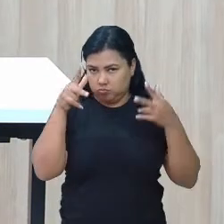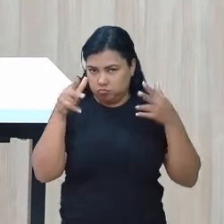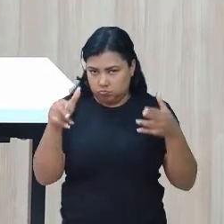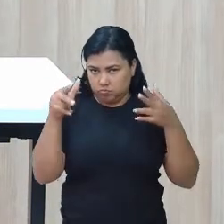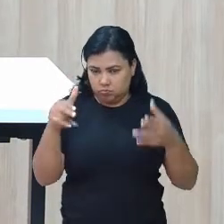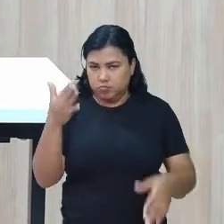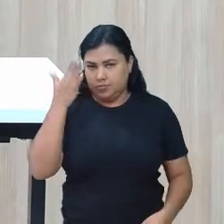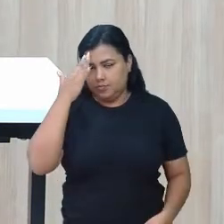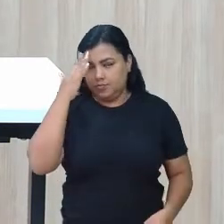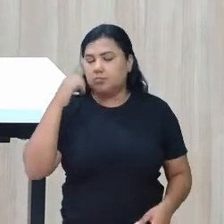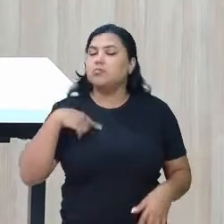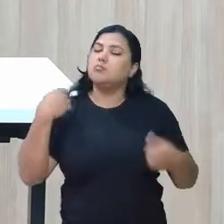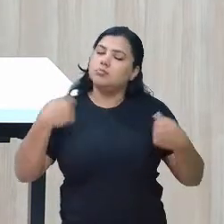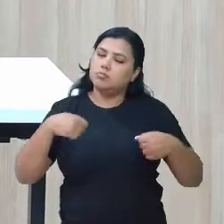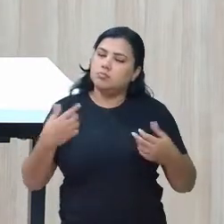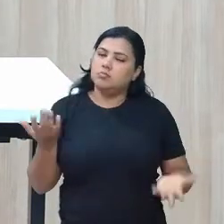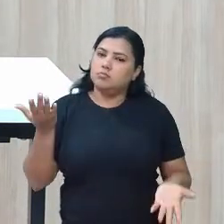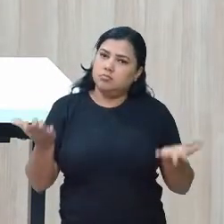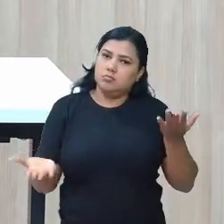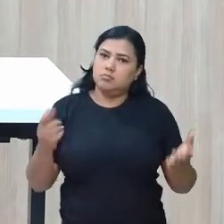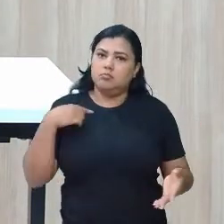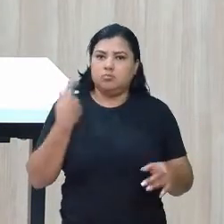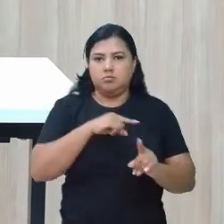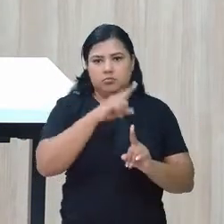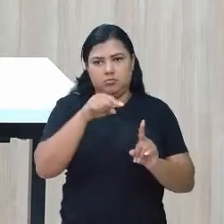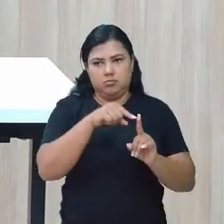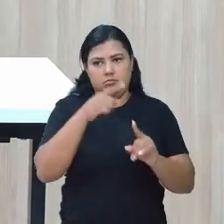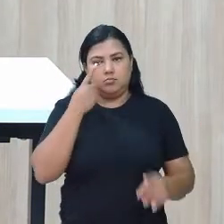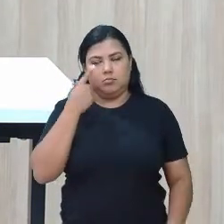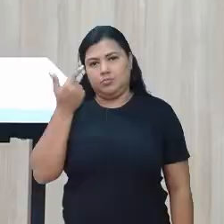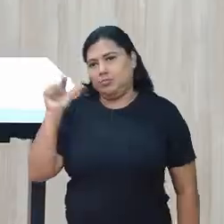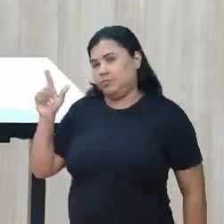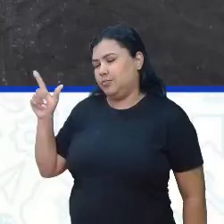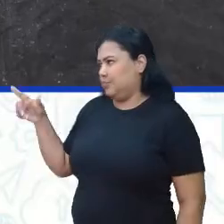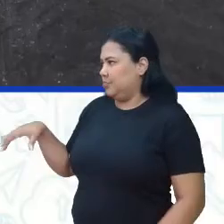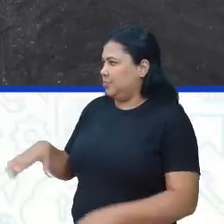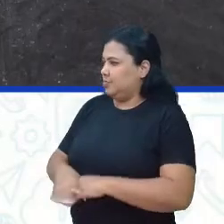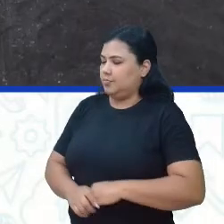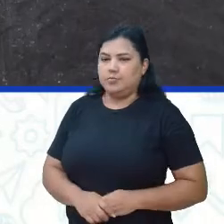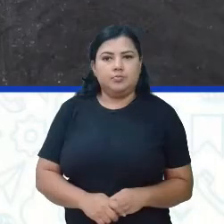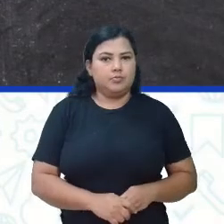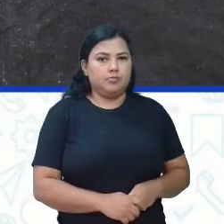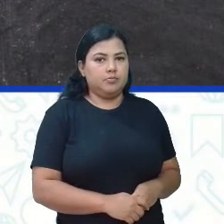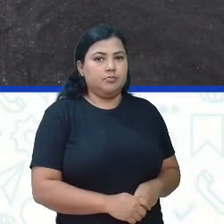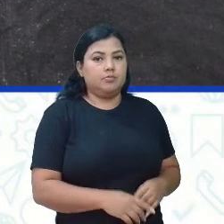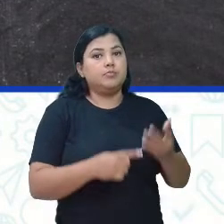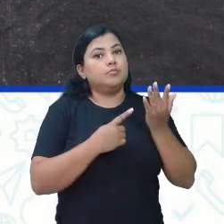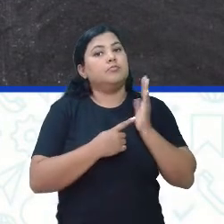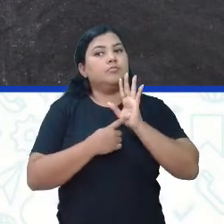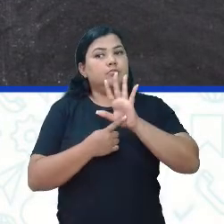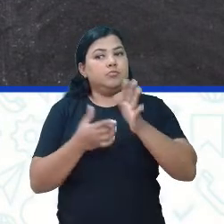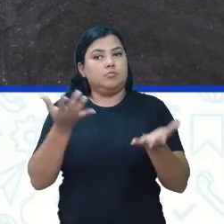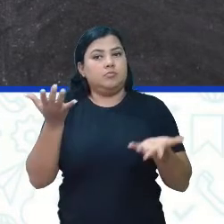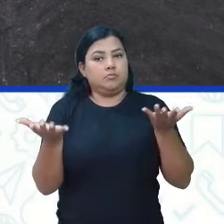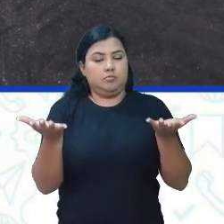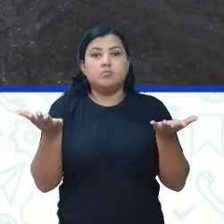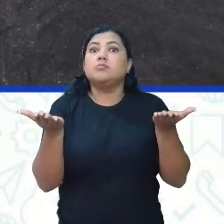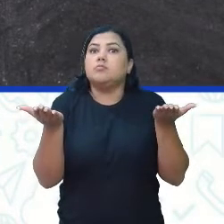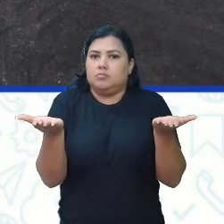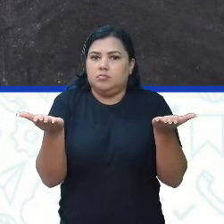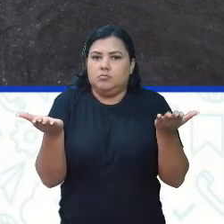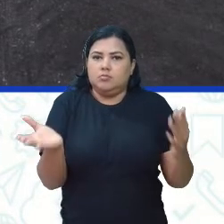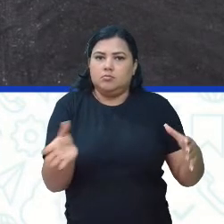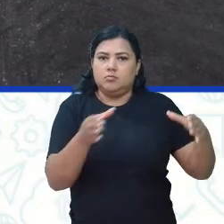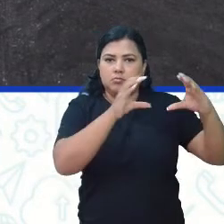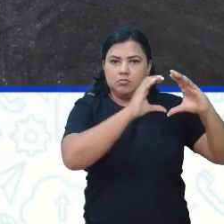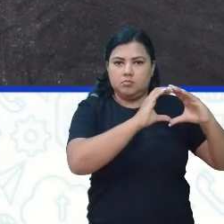esse equilíbrio que a gente vai tentar buscar. Veja essa outra situação aí. Por exemplo, eu estou mostrando a balança em equilíbrio. De um